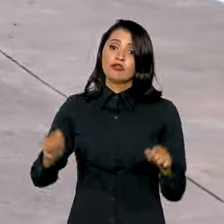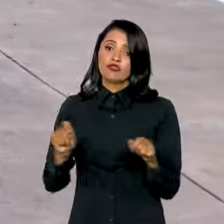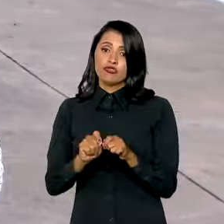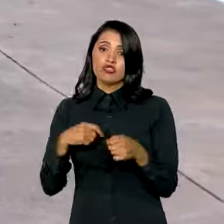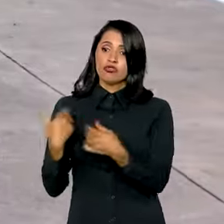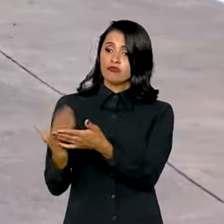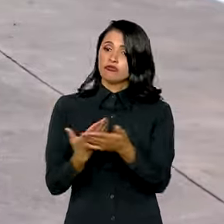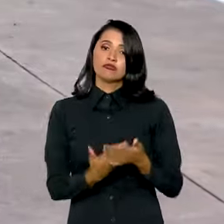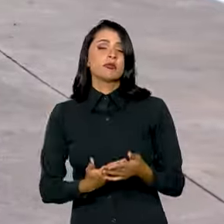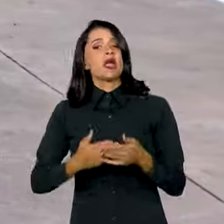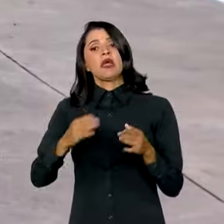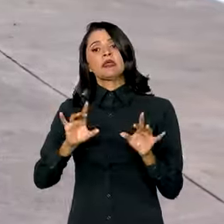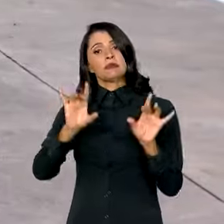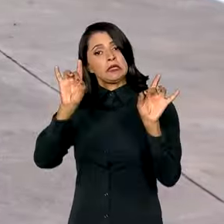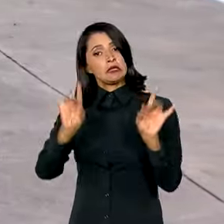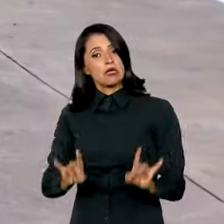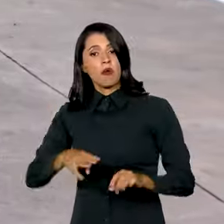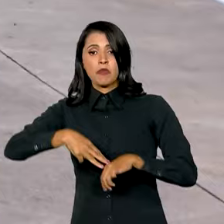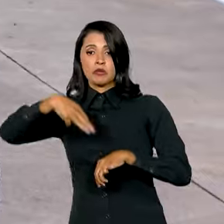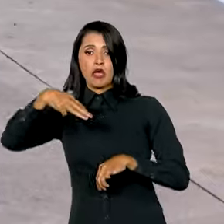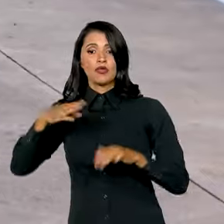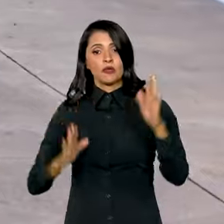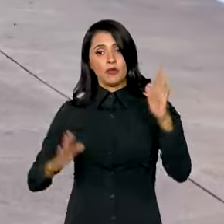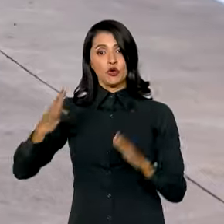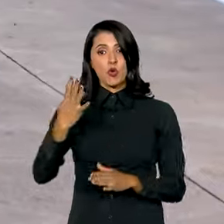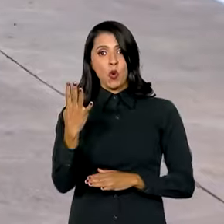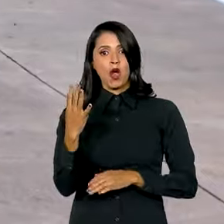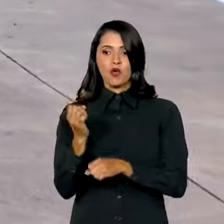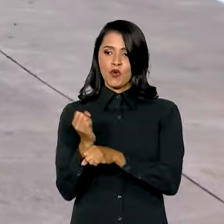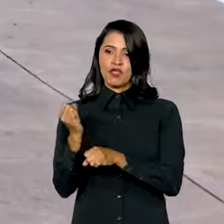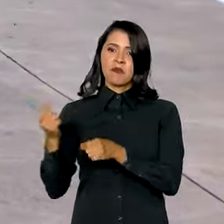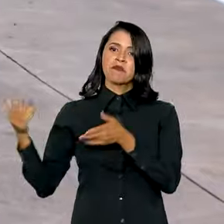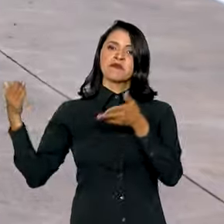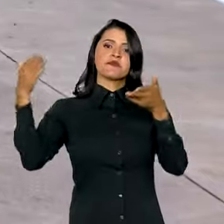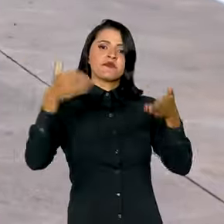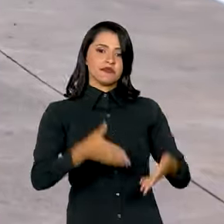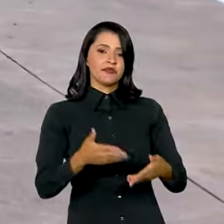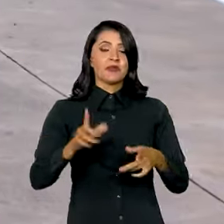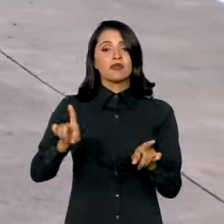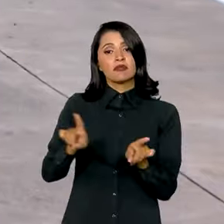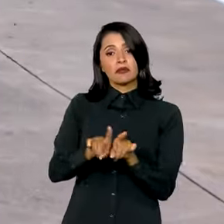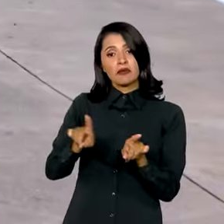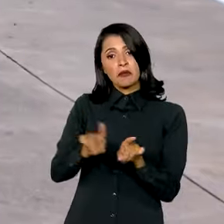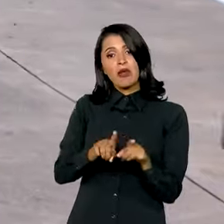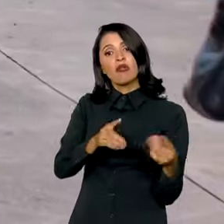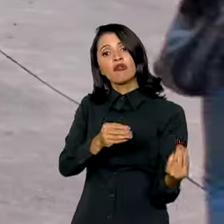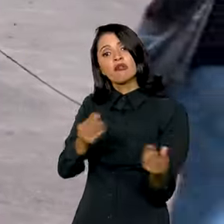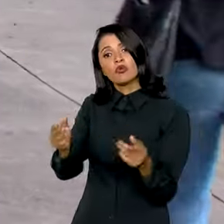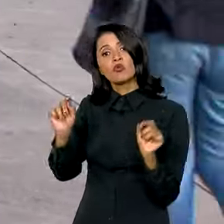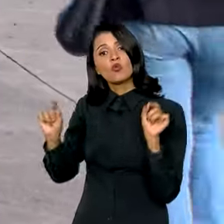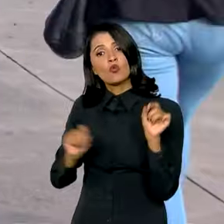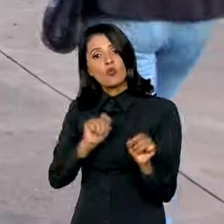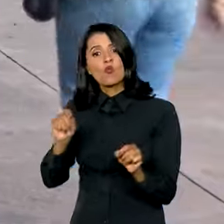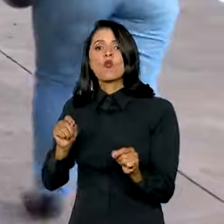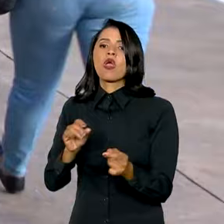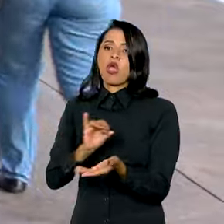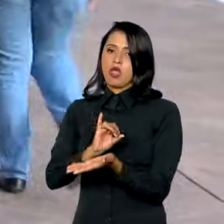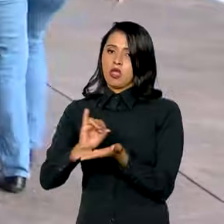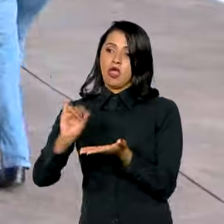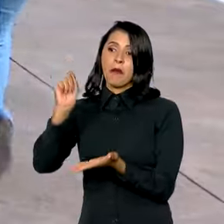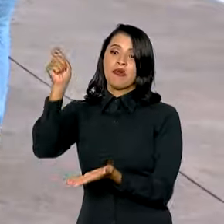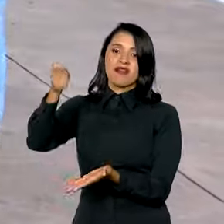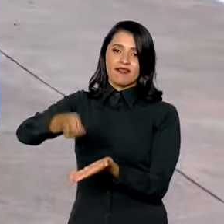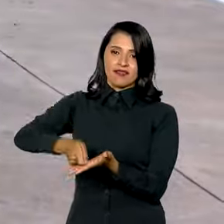especialização e um mestrado durante os 4 anos de participação. Além disso, passou a ser oferecida uma indenização